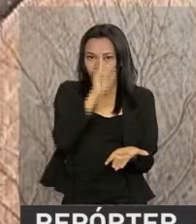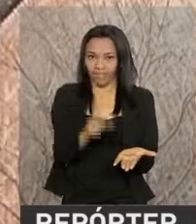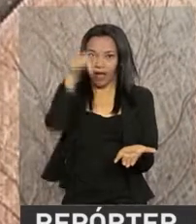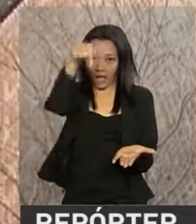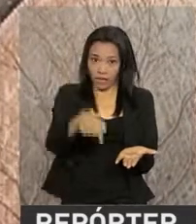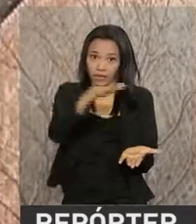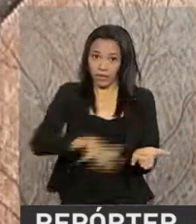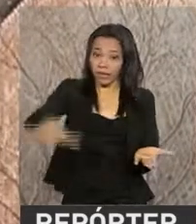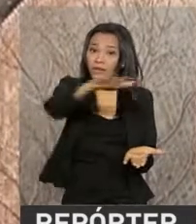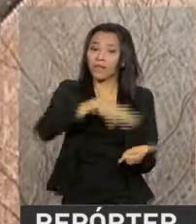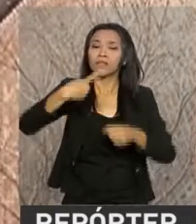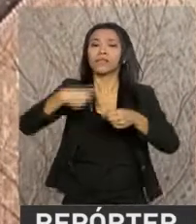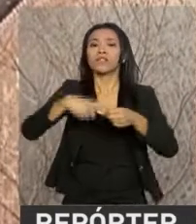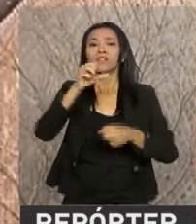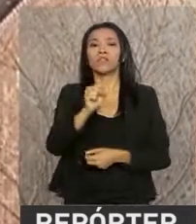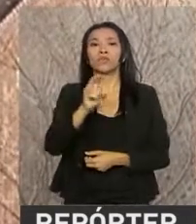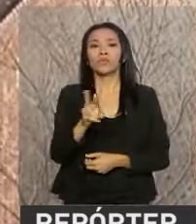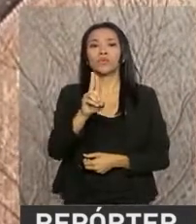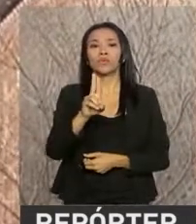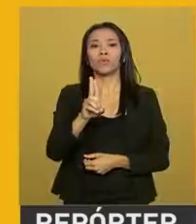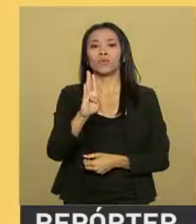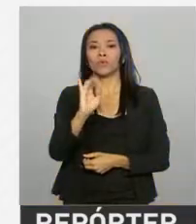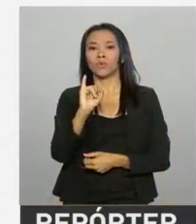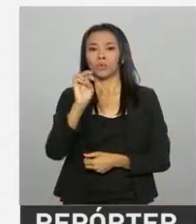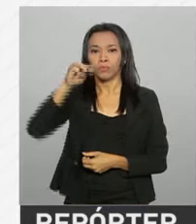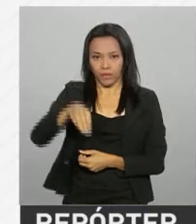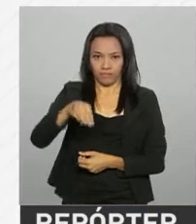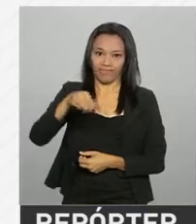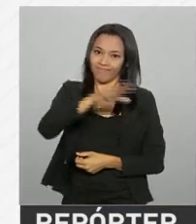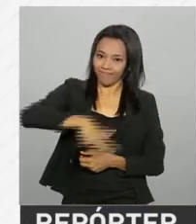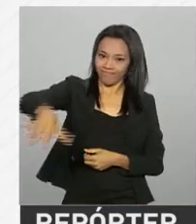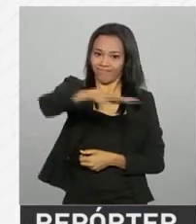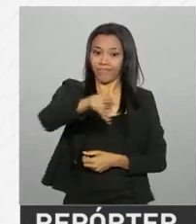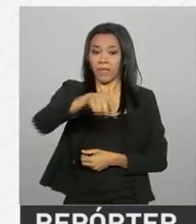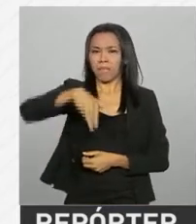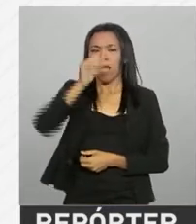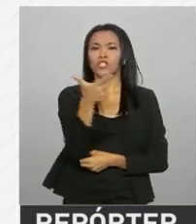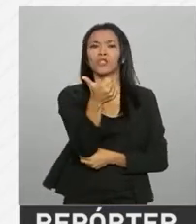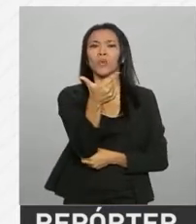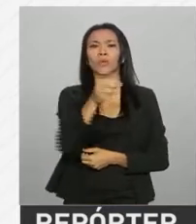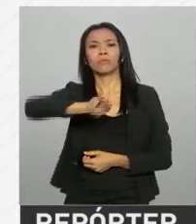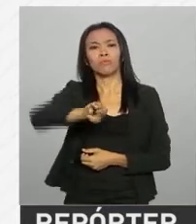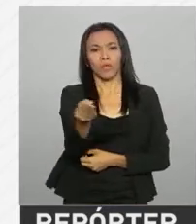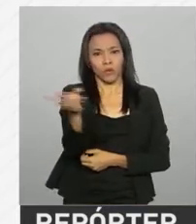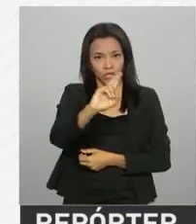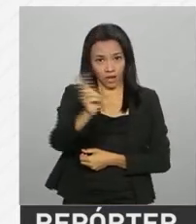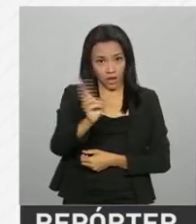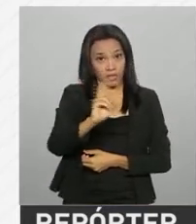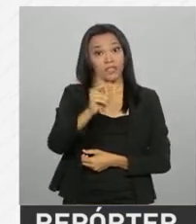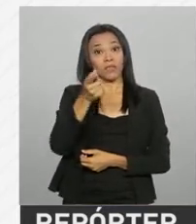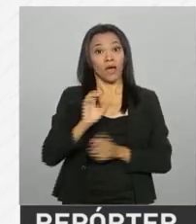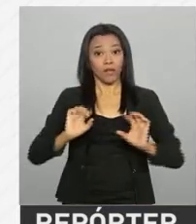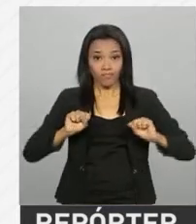de surubim onde fica a barragem de jucazinho uma ordem de serviço liberou mais de 12 milhões de reais para a recuperação da barragem